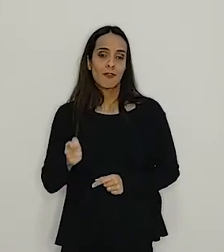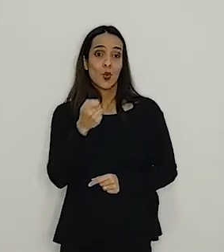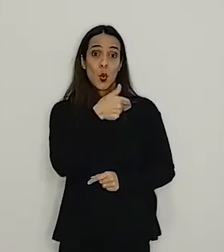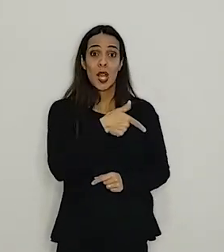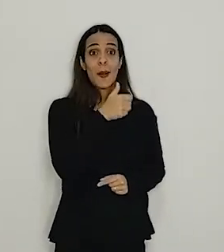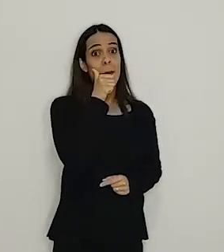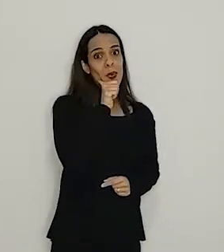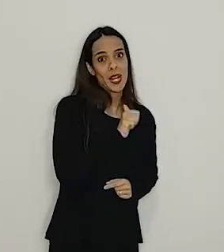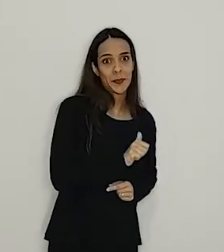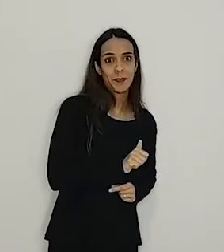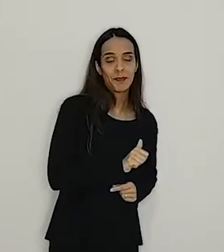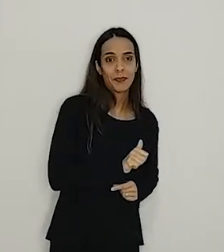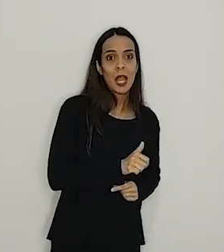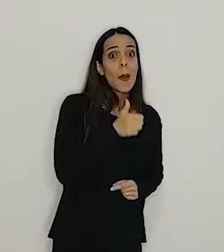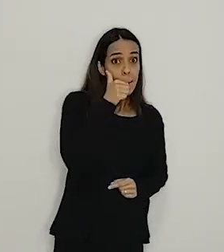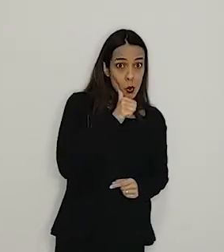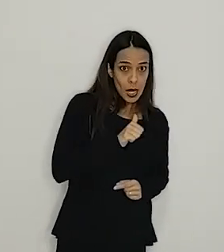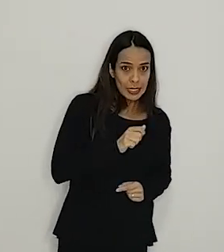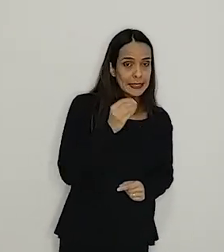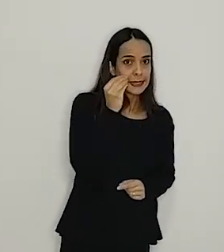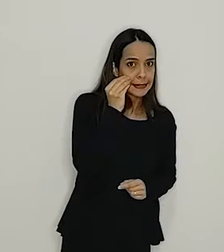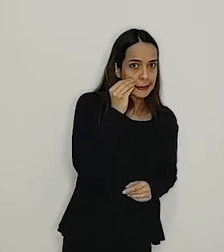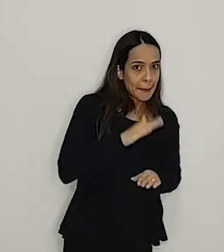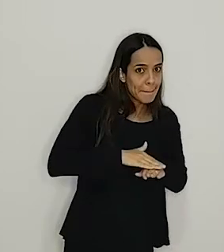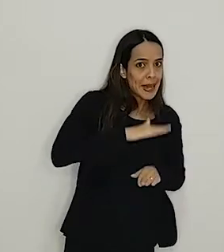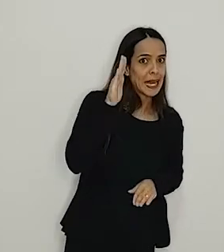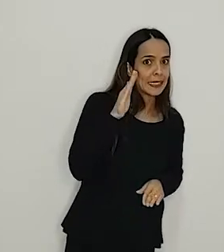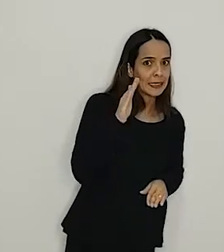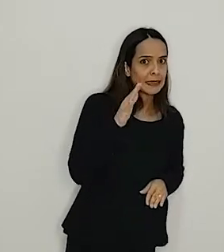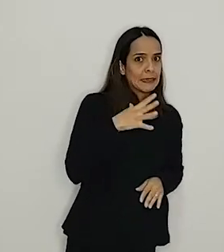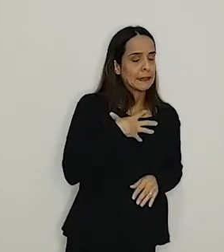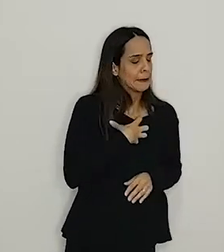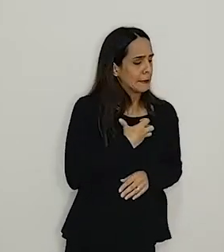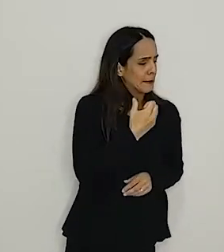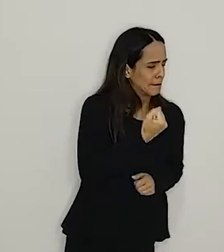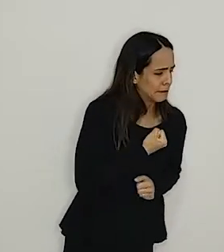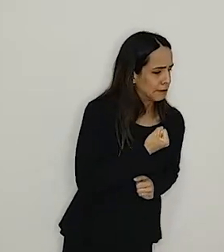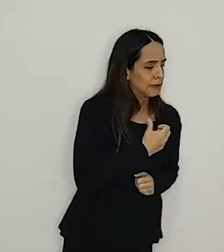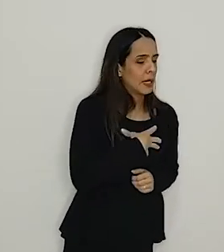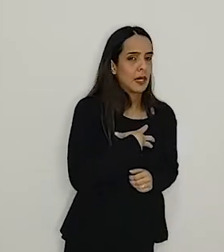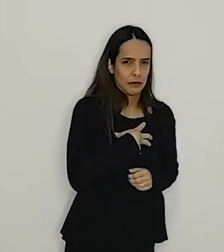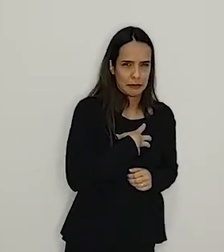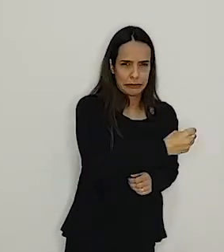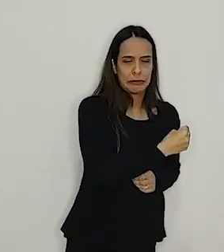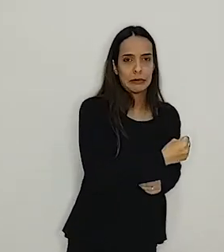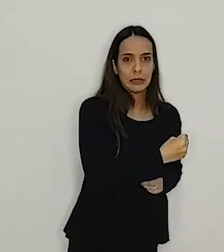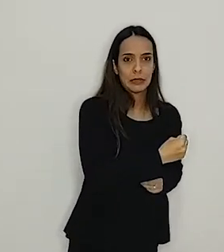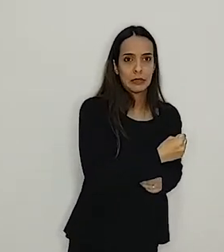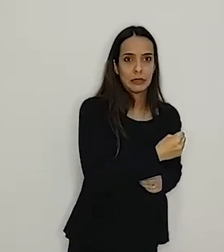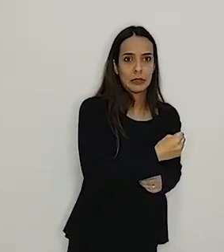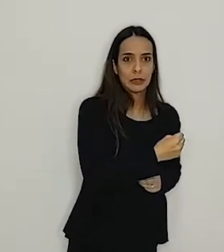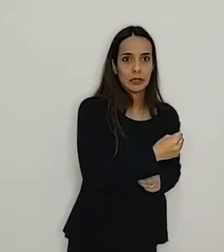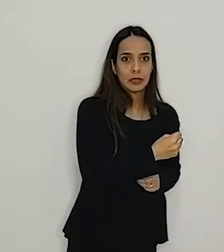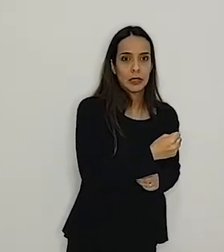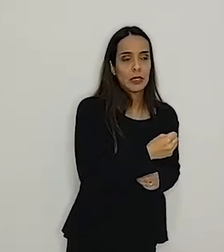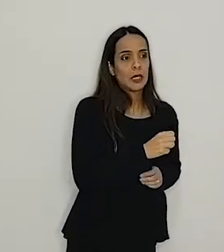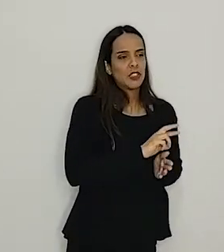suicídio entre as mulheres. As mulheres, elas tentam mais, né? Elas têm